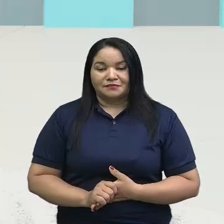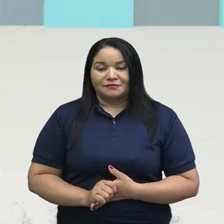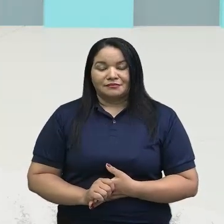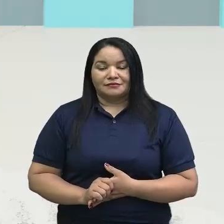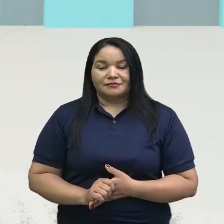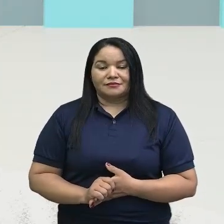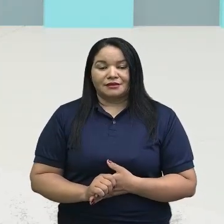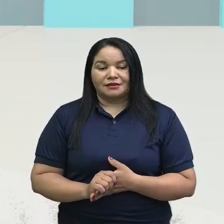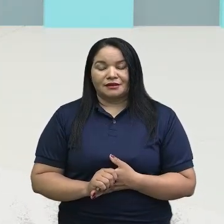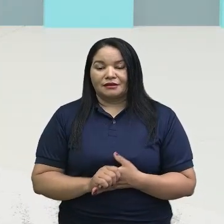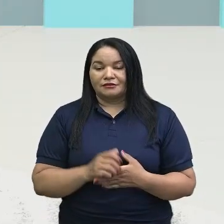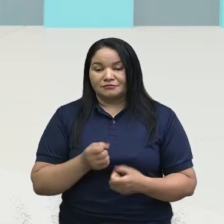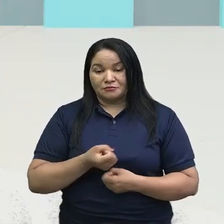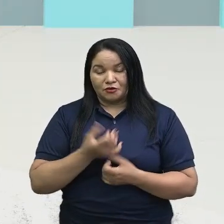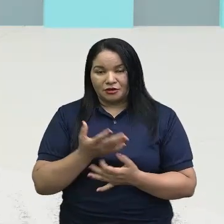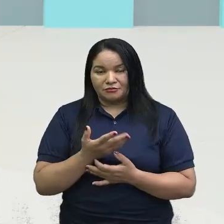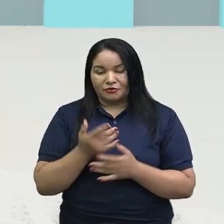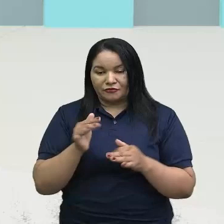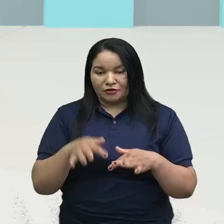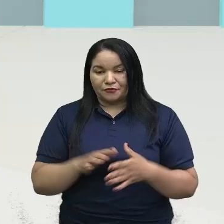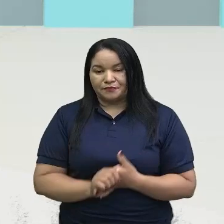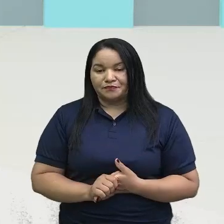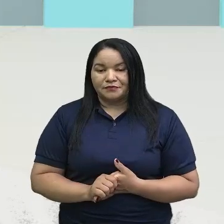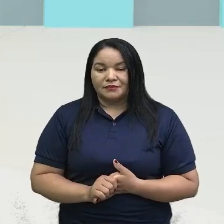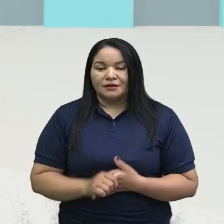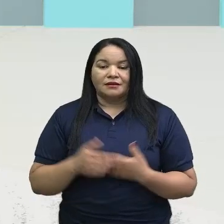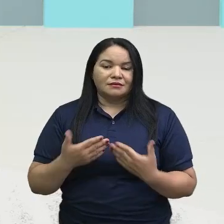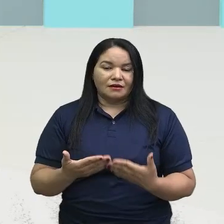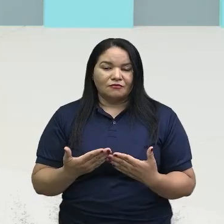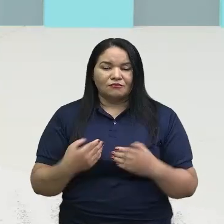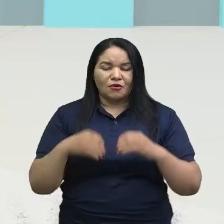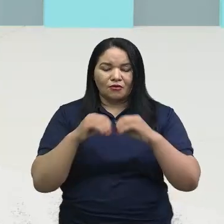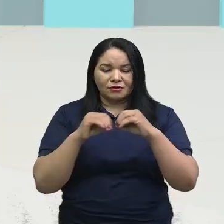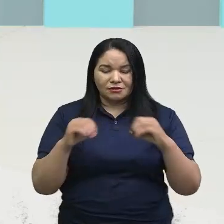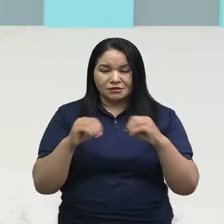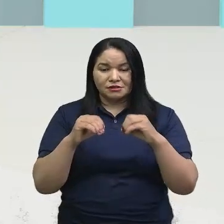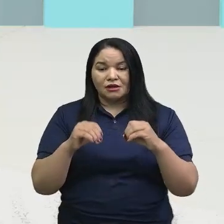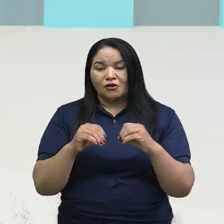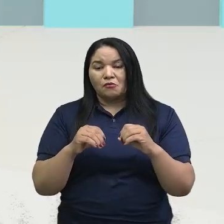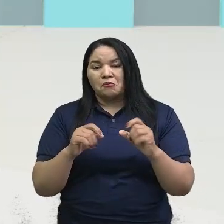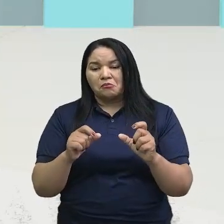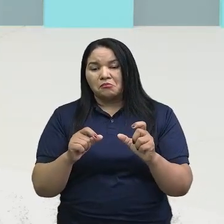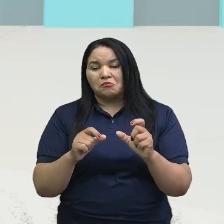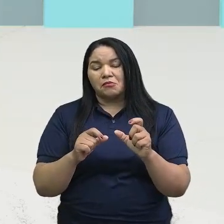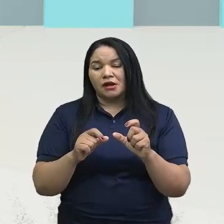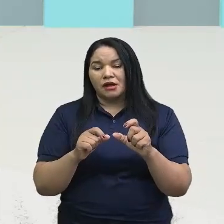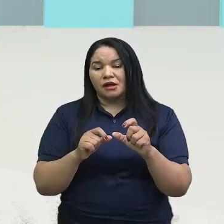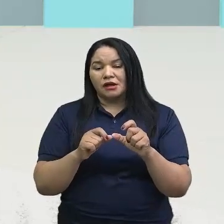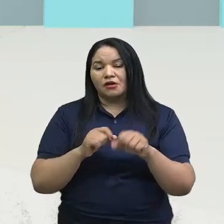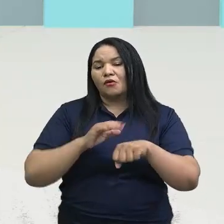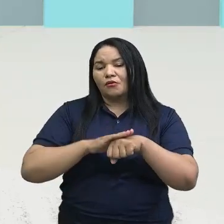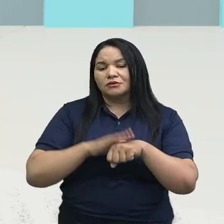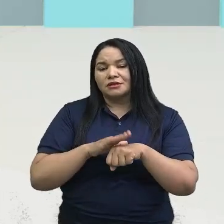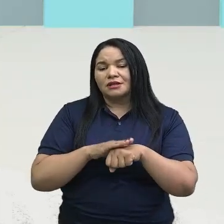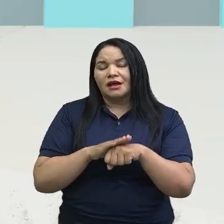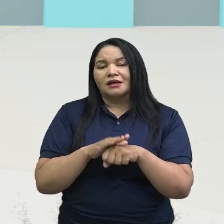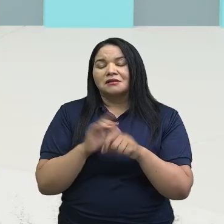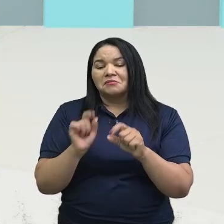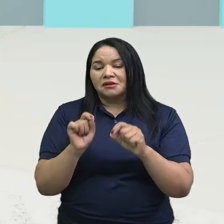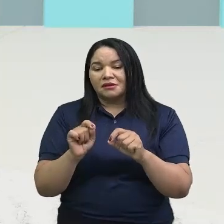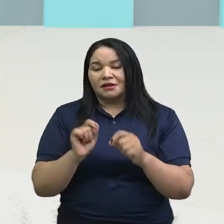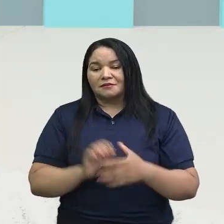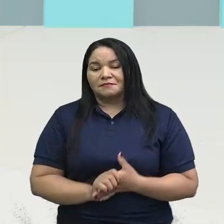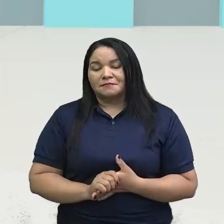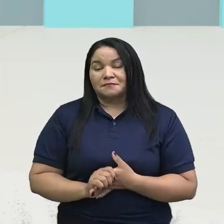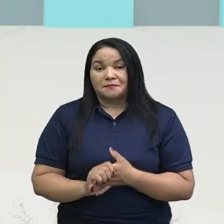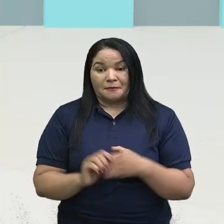do poema. Então, para que servem as orações coordenadas? Então, as orações